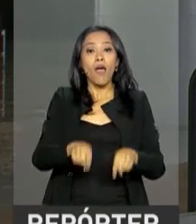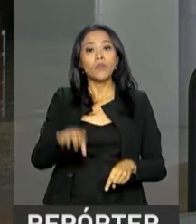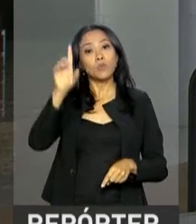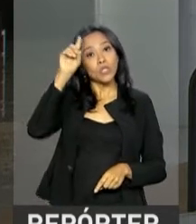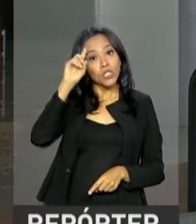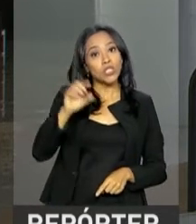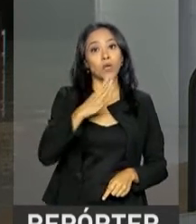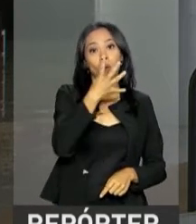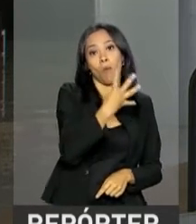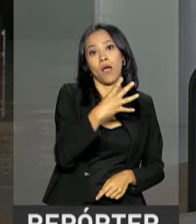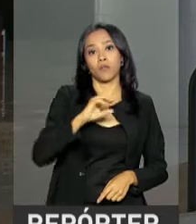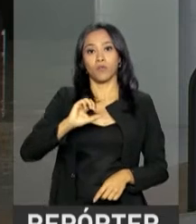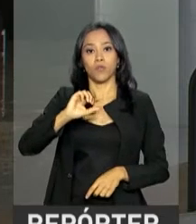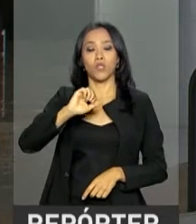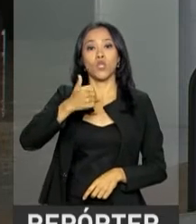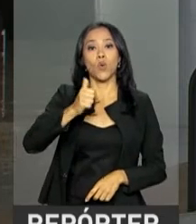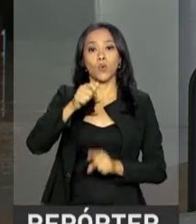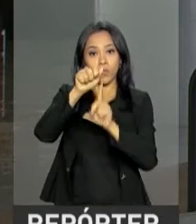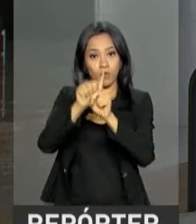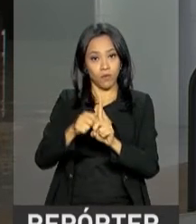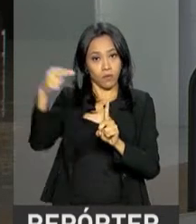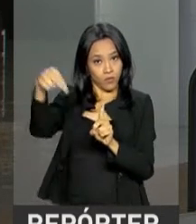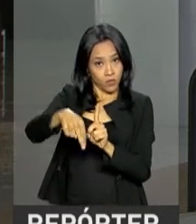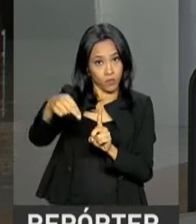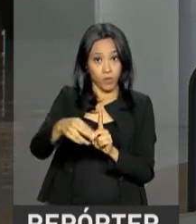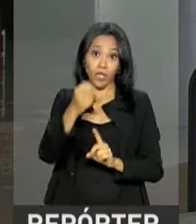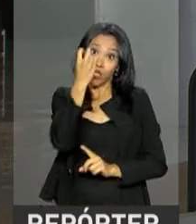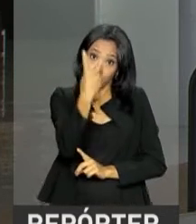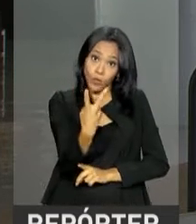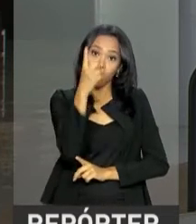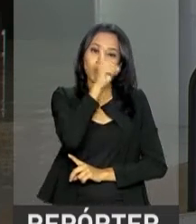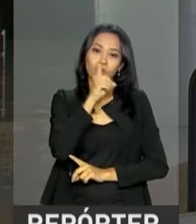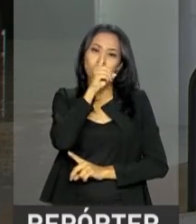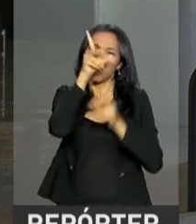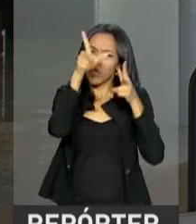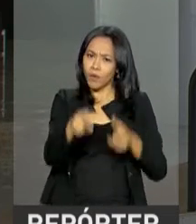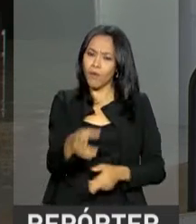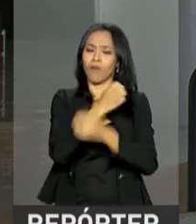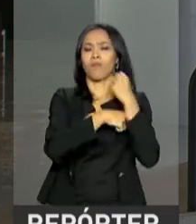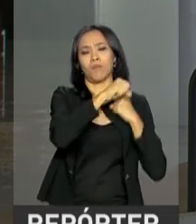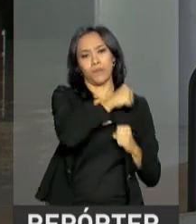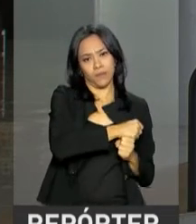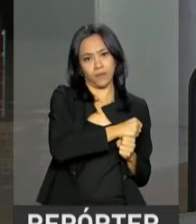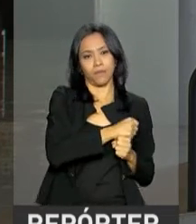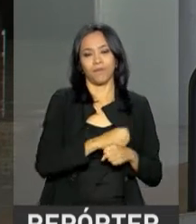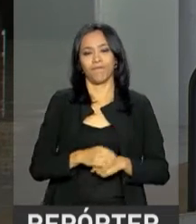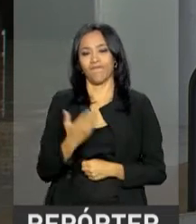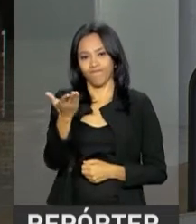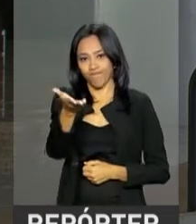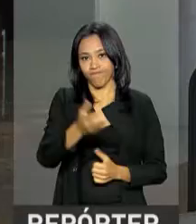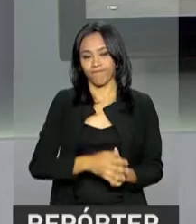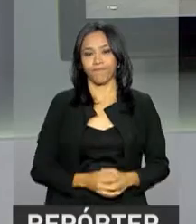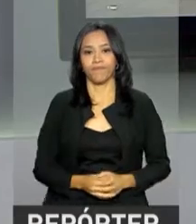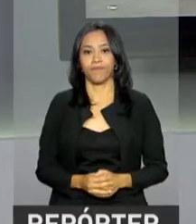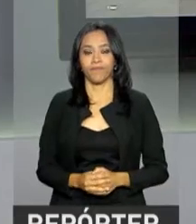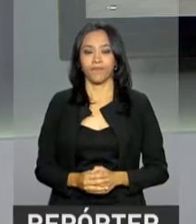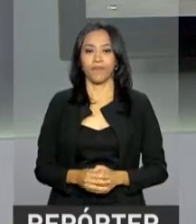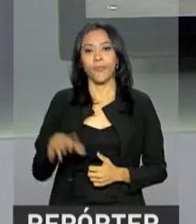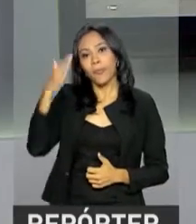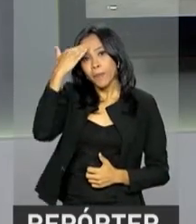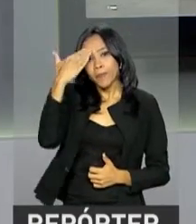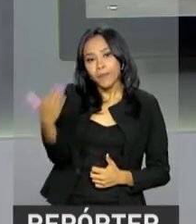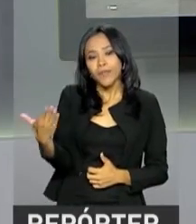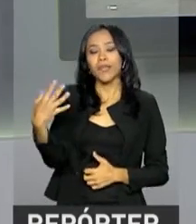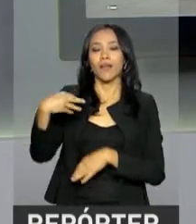dia nos dias 4 e 11 de novembro em dois domingos assim como ocorreu no ano passado foto com você pra isso muito